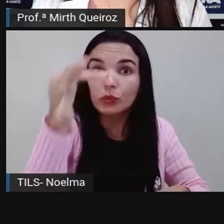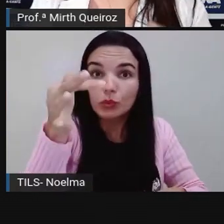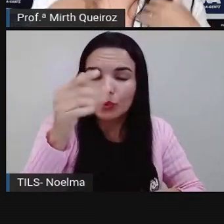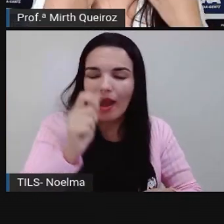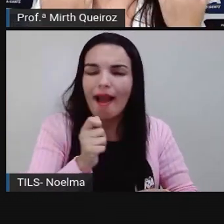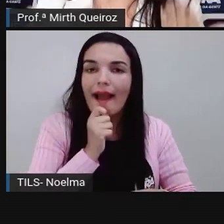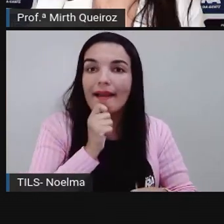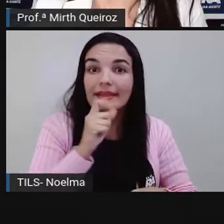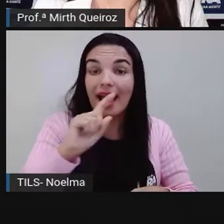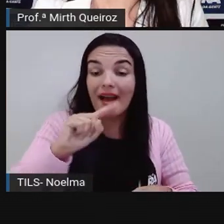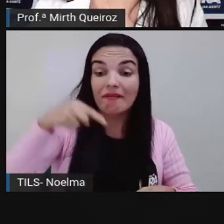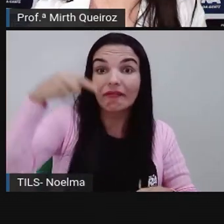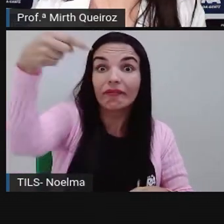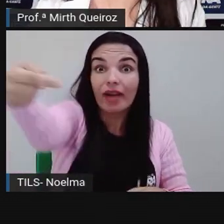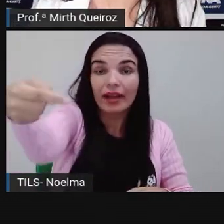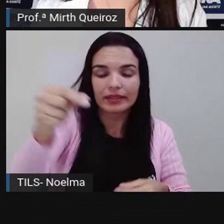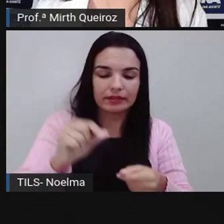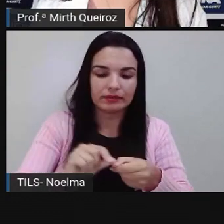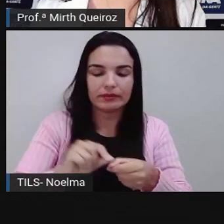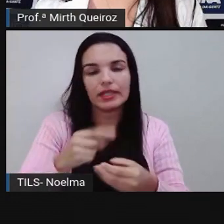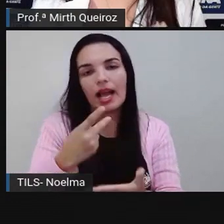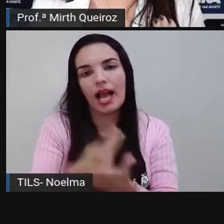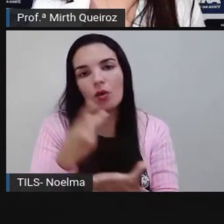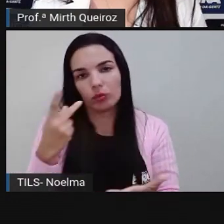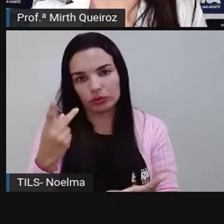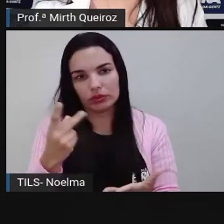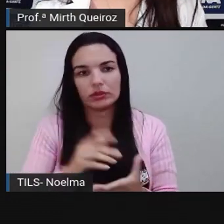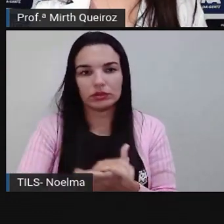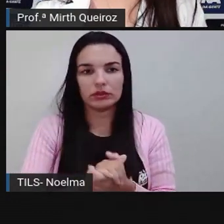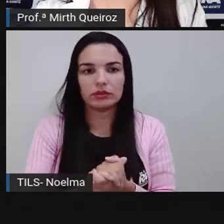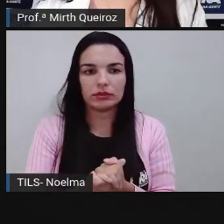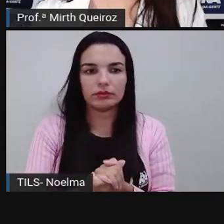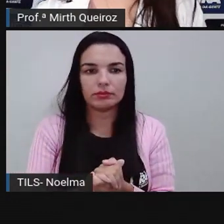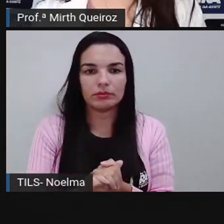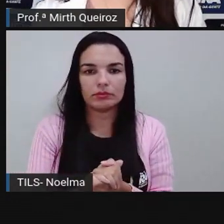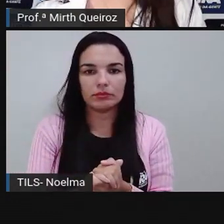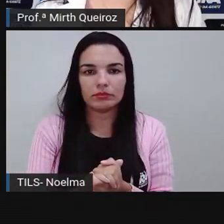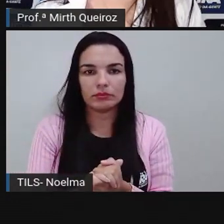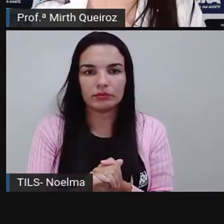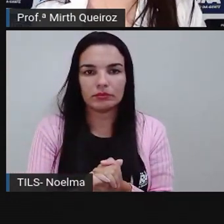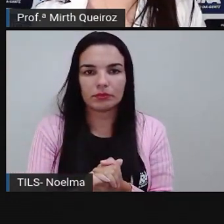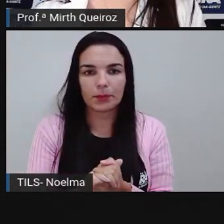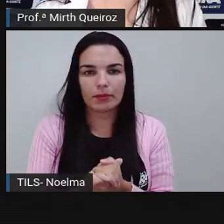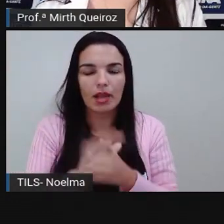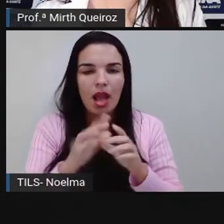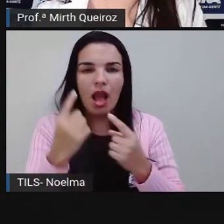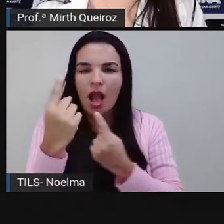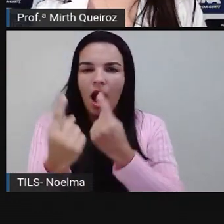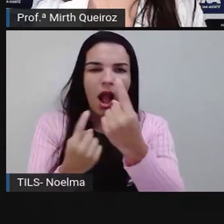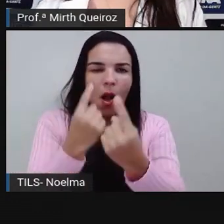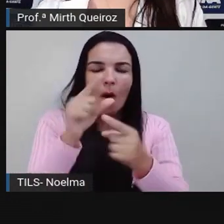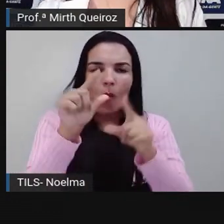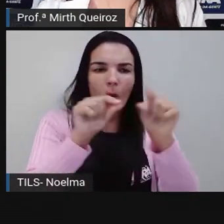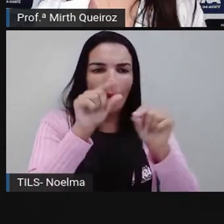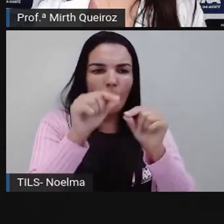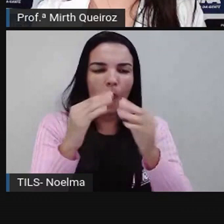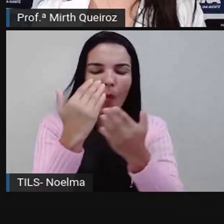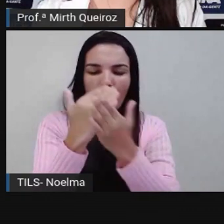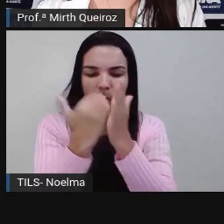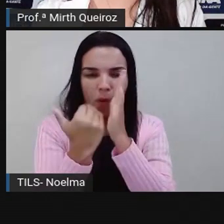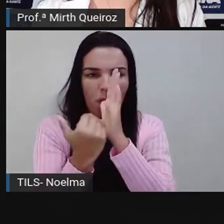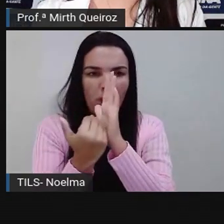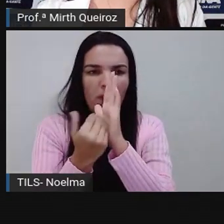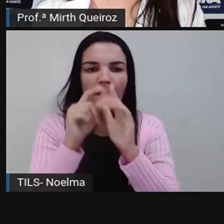que ainda tem por vir, né? É o que vai acontecer ainda. Nós vamos detalhar isso na próxima aula.